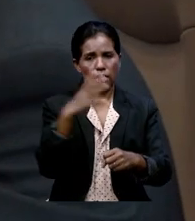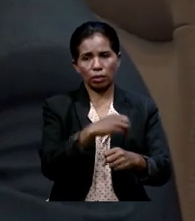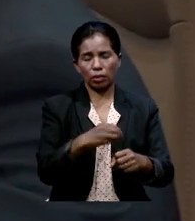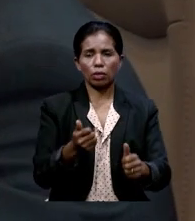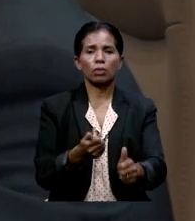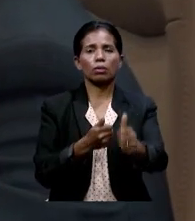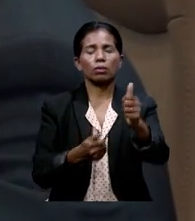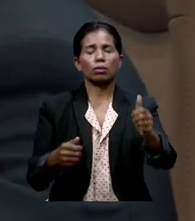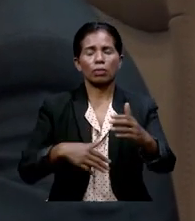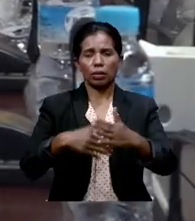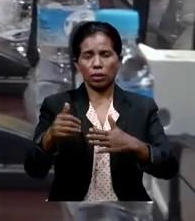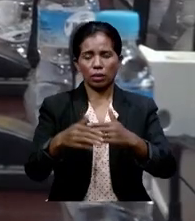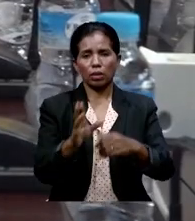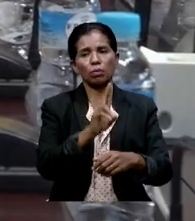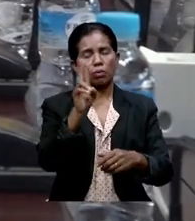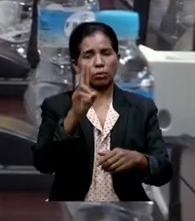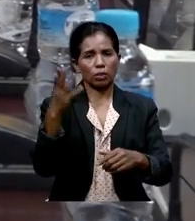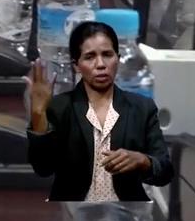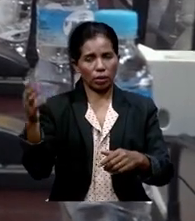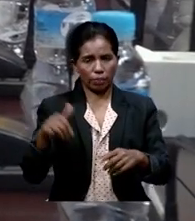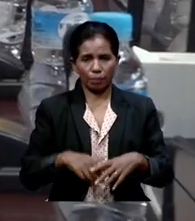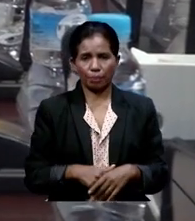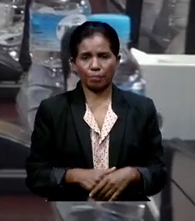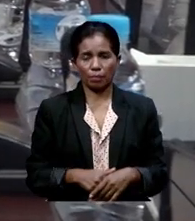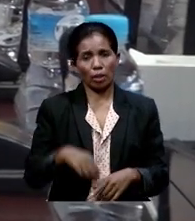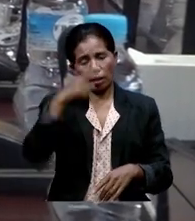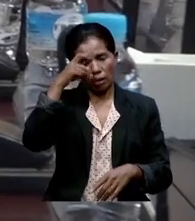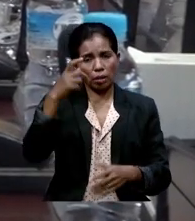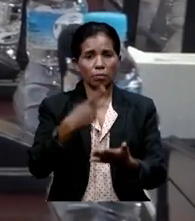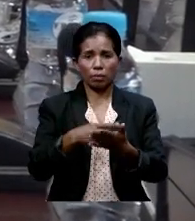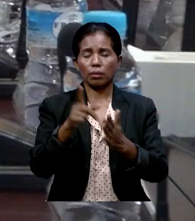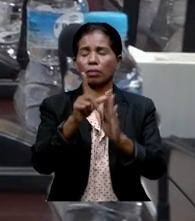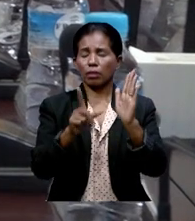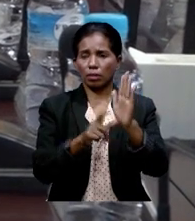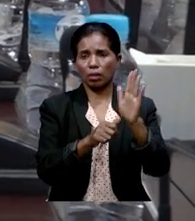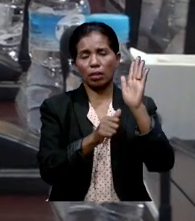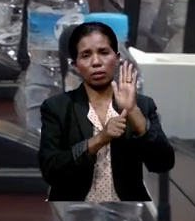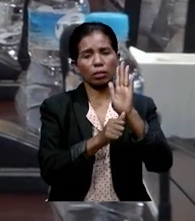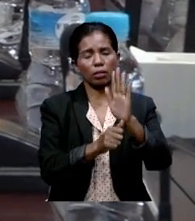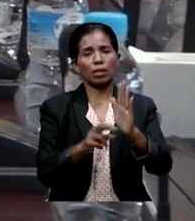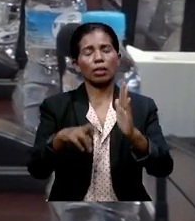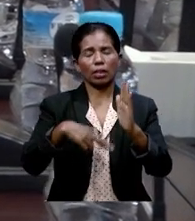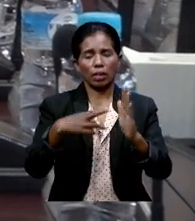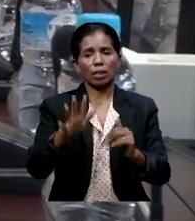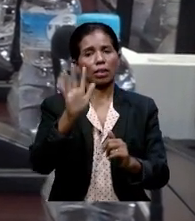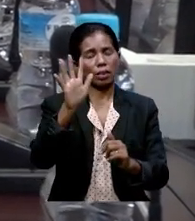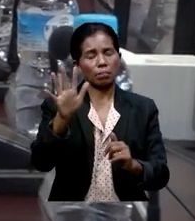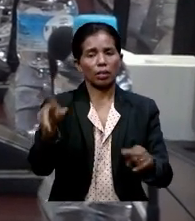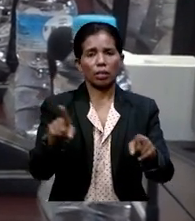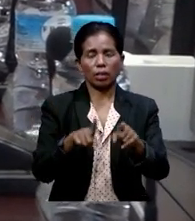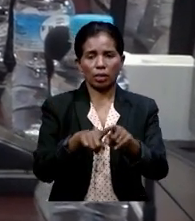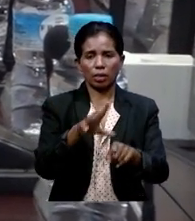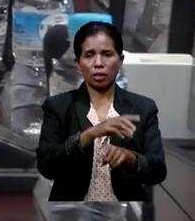cumpri ba instrumento gestão territorial nian. Tamane proposta lei ne se aplica medida lima hanesan